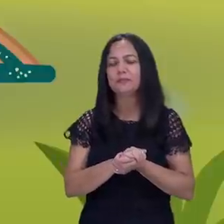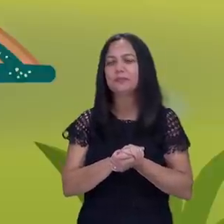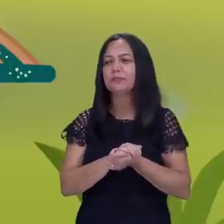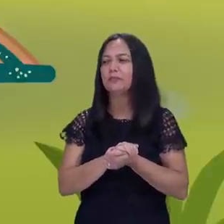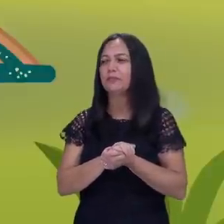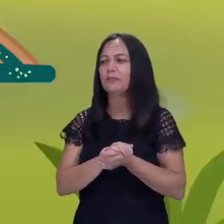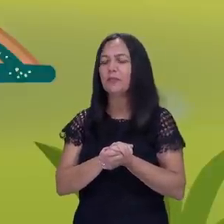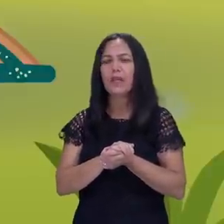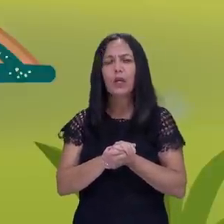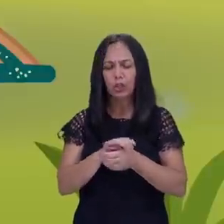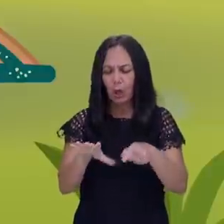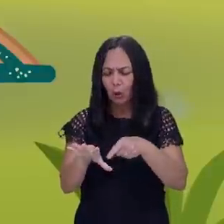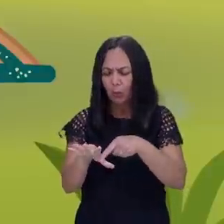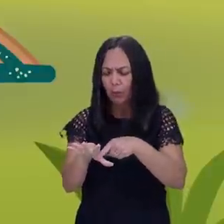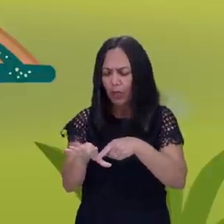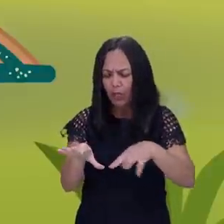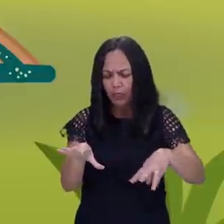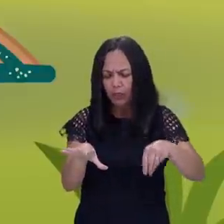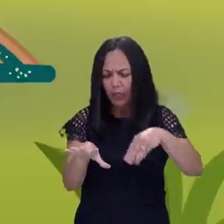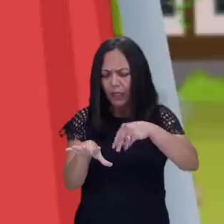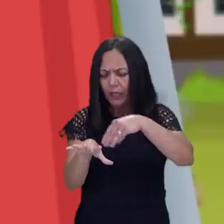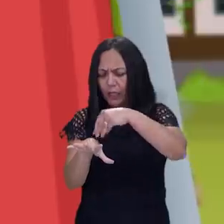Olha, seu pé tá cheio de areia!